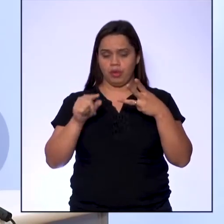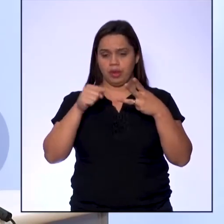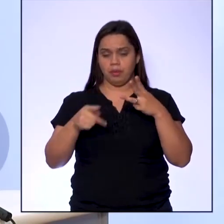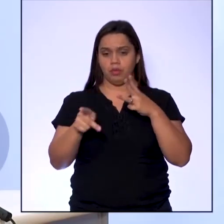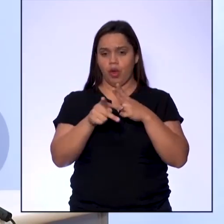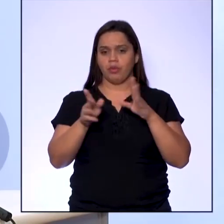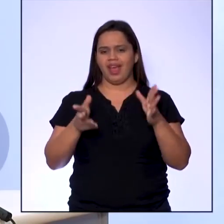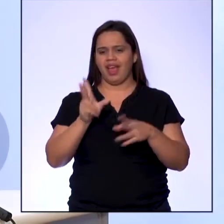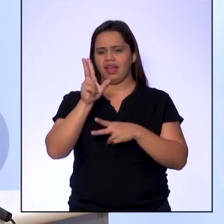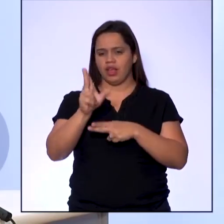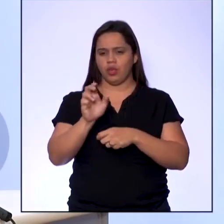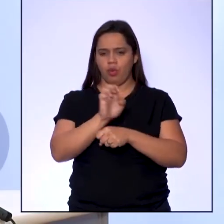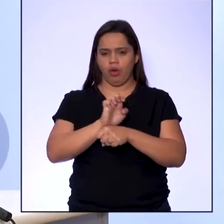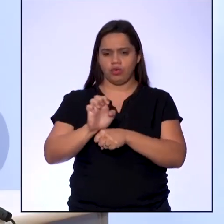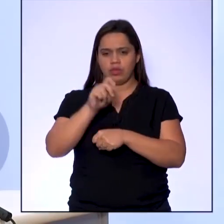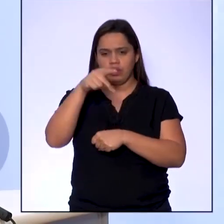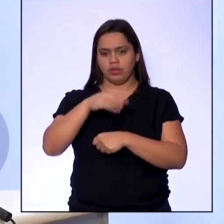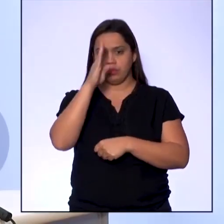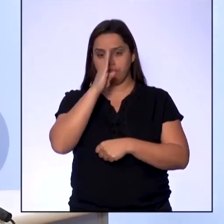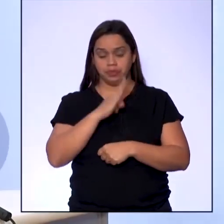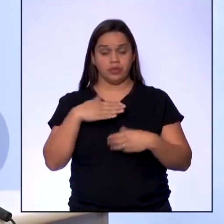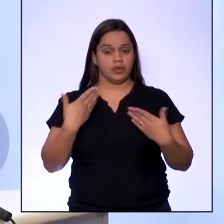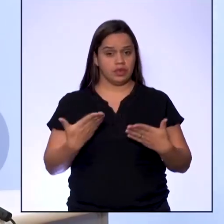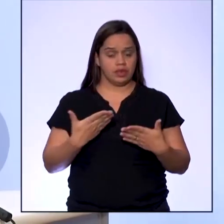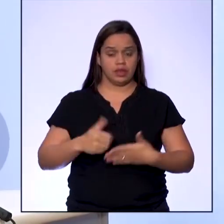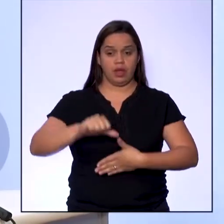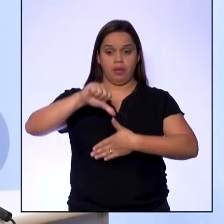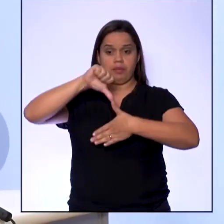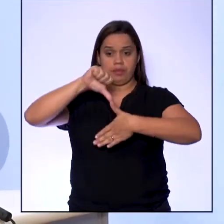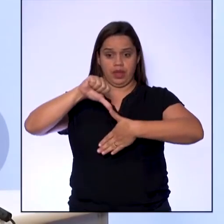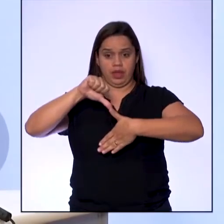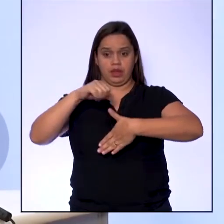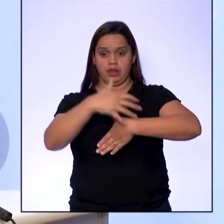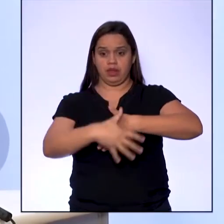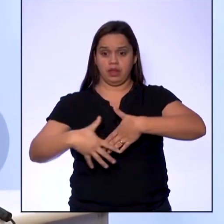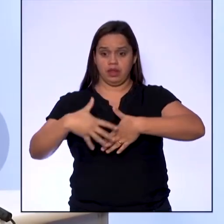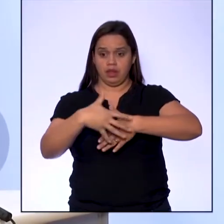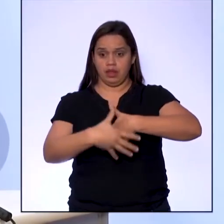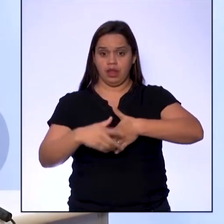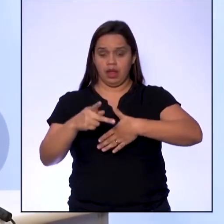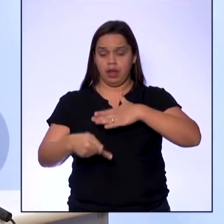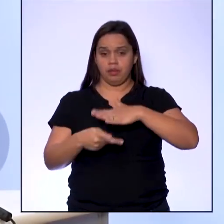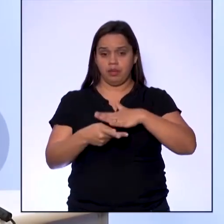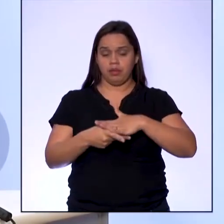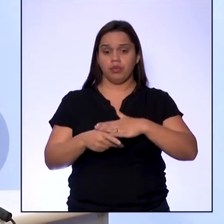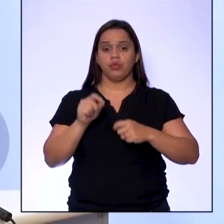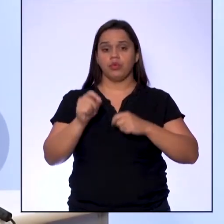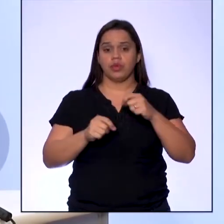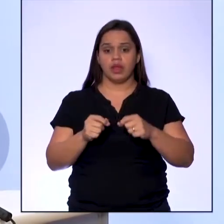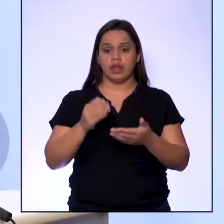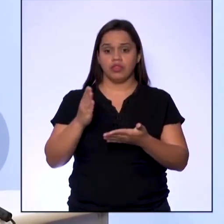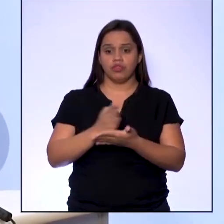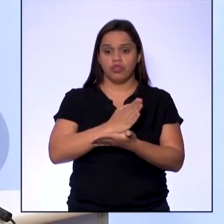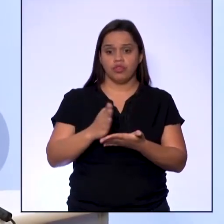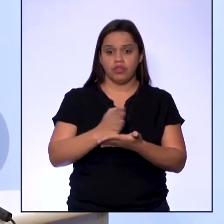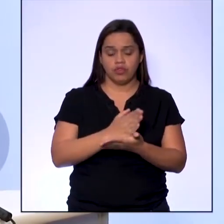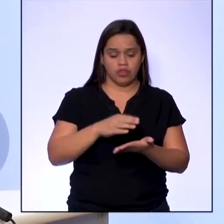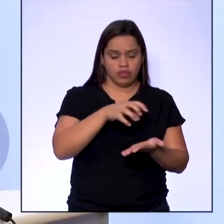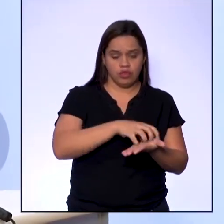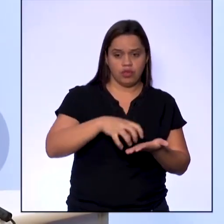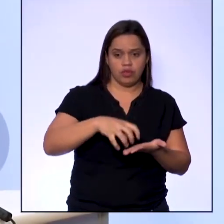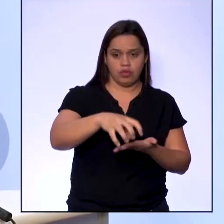estatísticos, a gente observa que a cor da França é a mesma cor da Guiana francesa. Quando a gente fala em departamentos, é o que a gente chama de estados aqui, o estado de